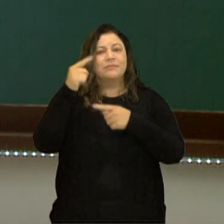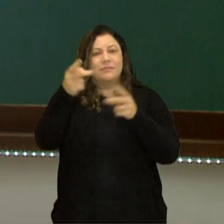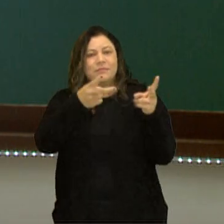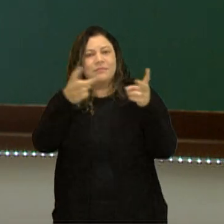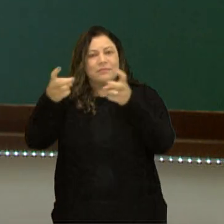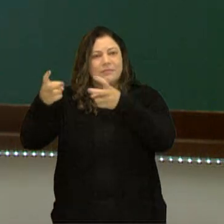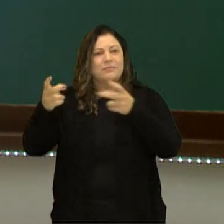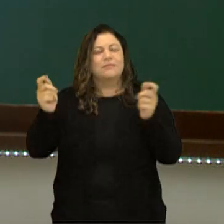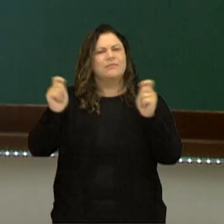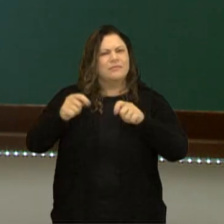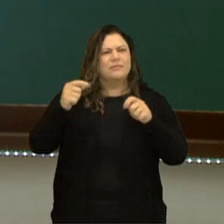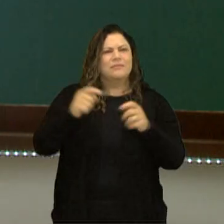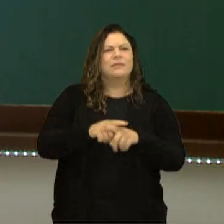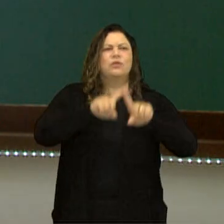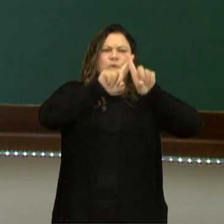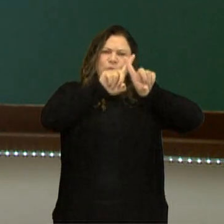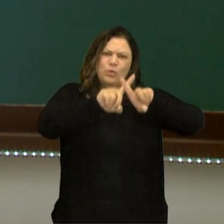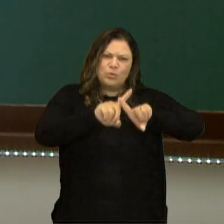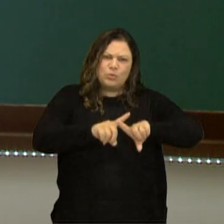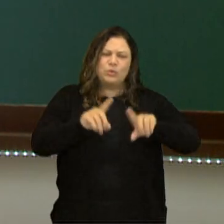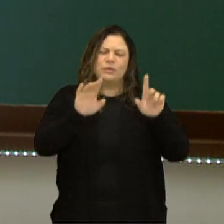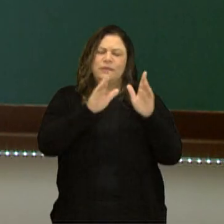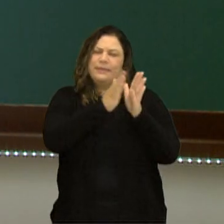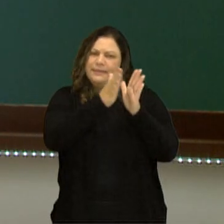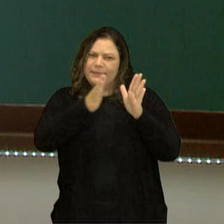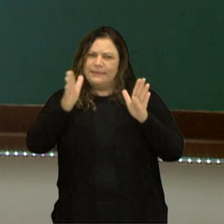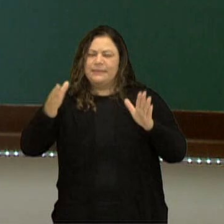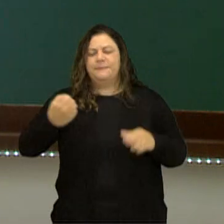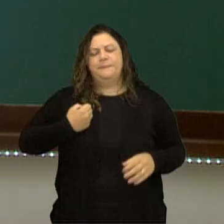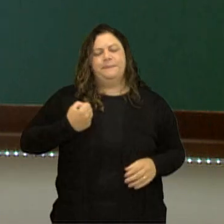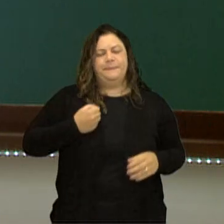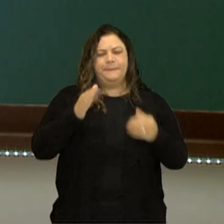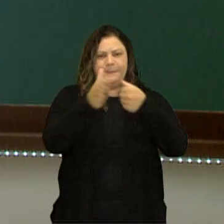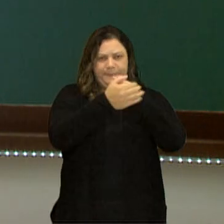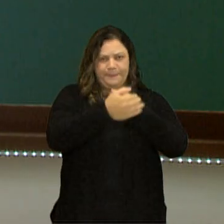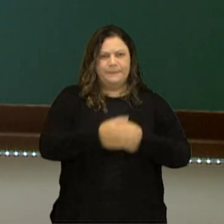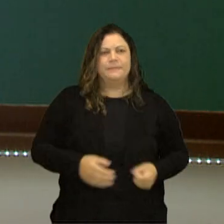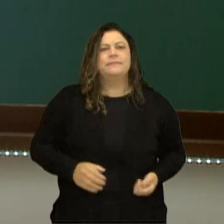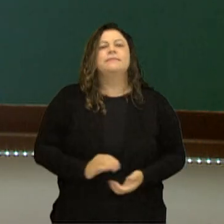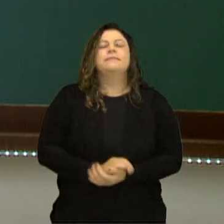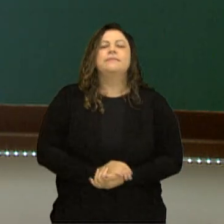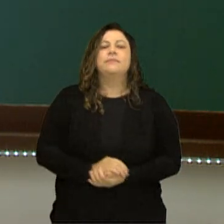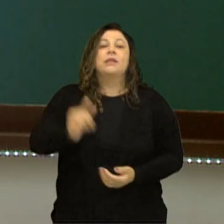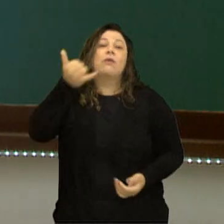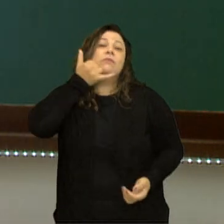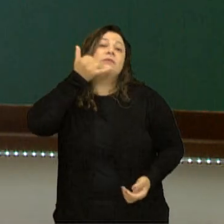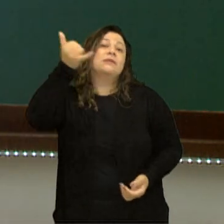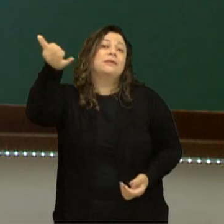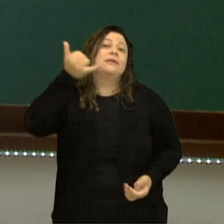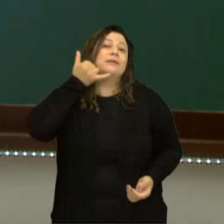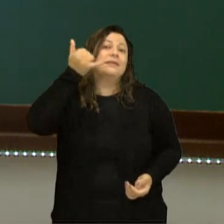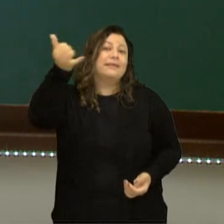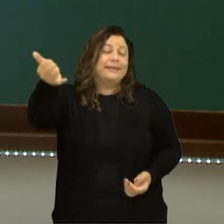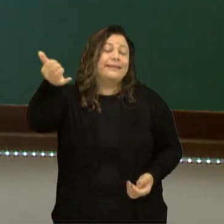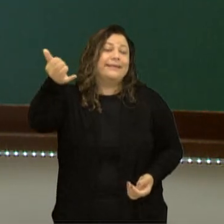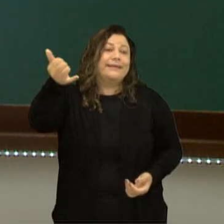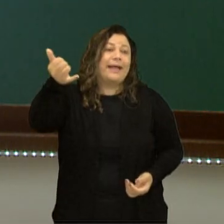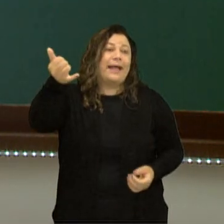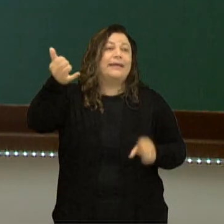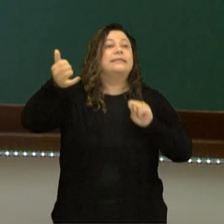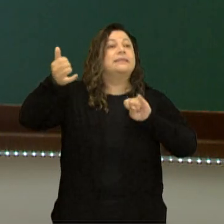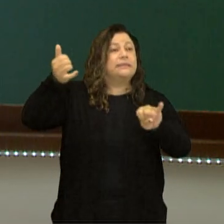516-778, né? E daí coloquei o xizinho porque para não ter o número ali. Então você vai ligar, call, para esse número, se você